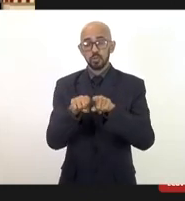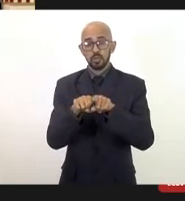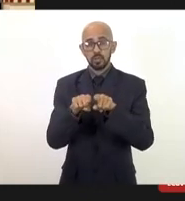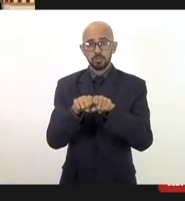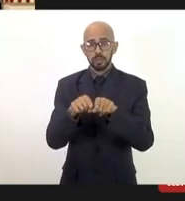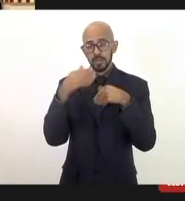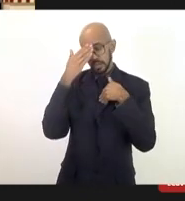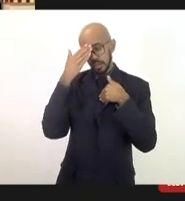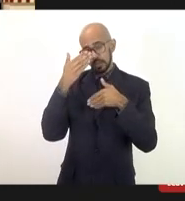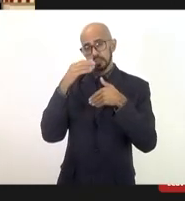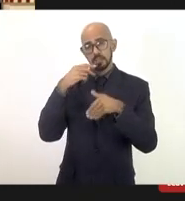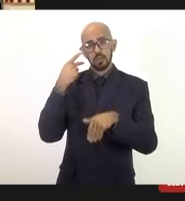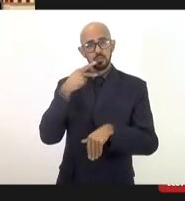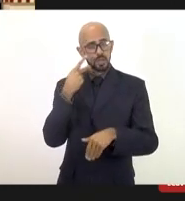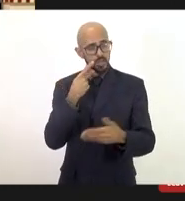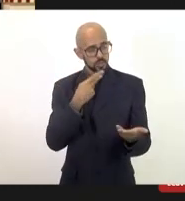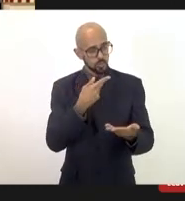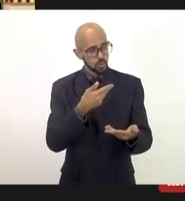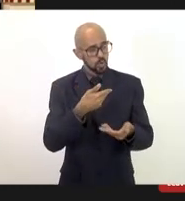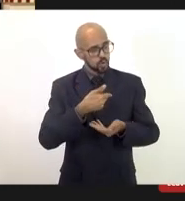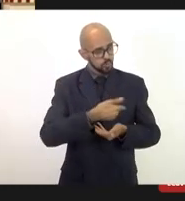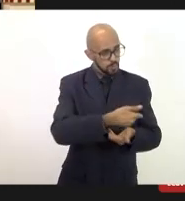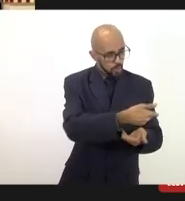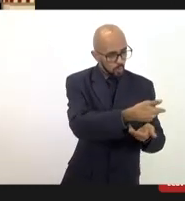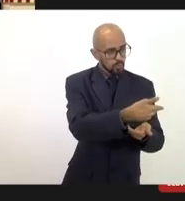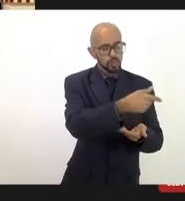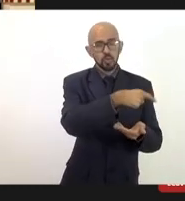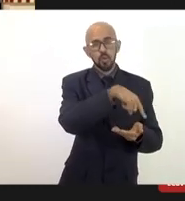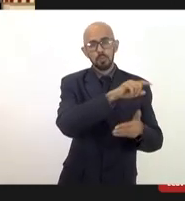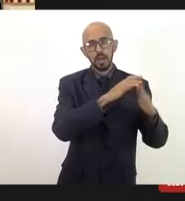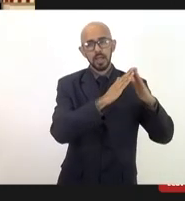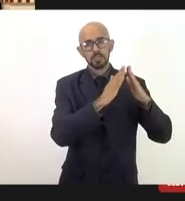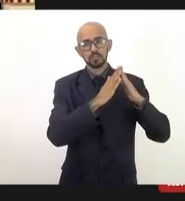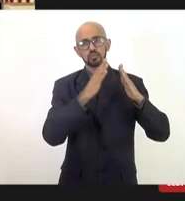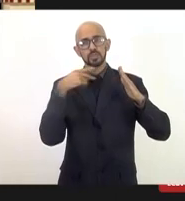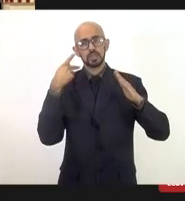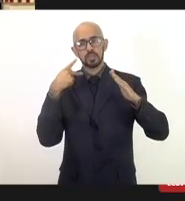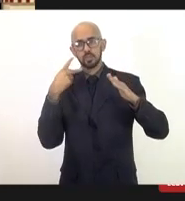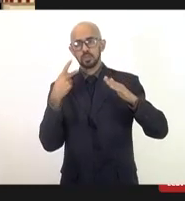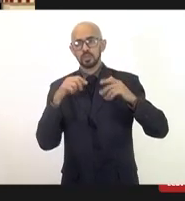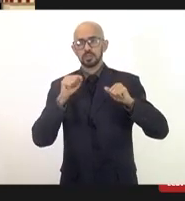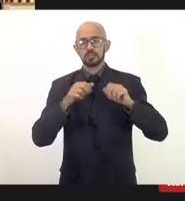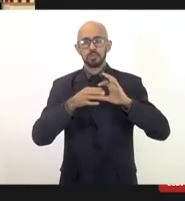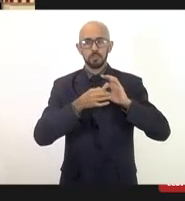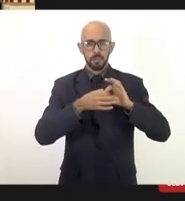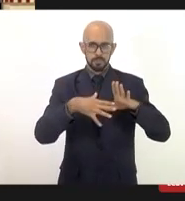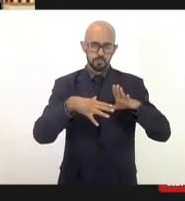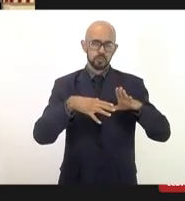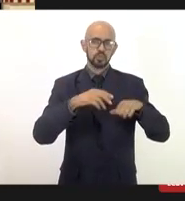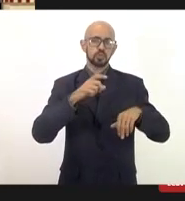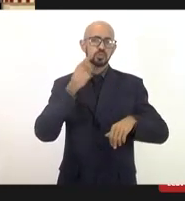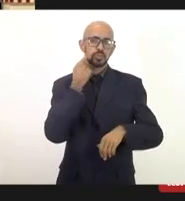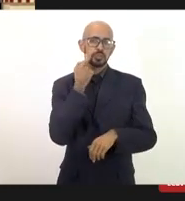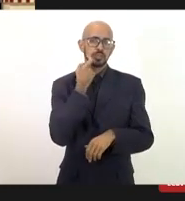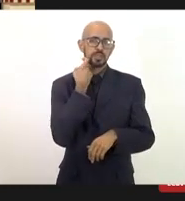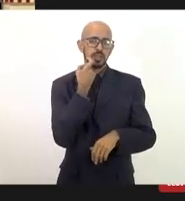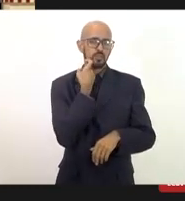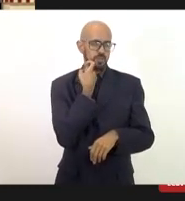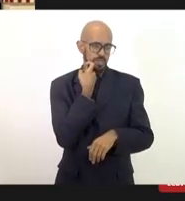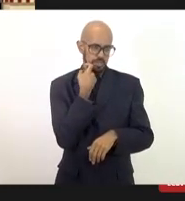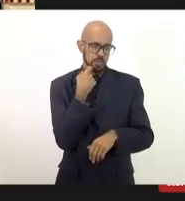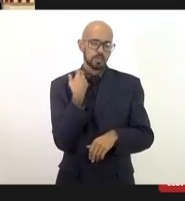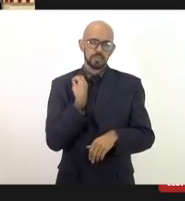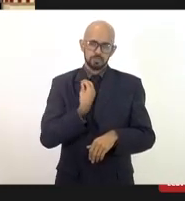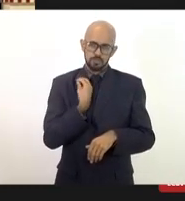do vereador Paulo Pinheiro, que me permitiu estar na Câmara na sexta-feira e hoje